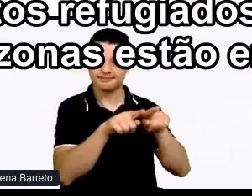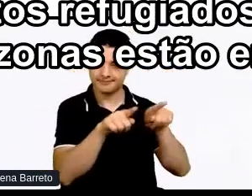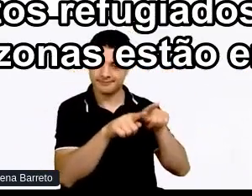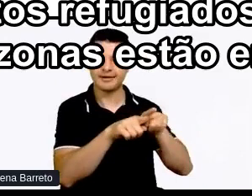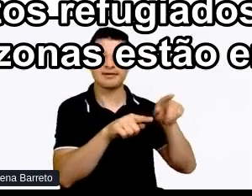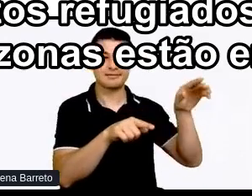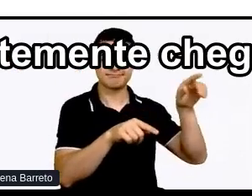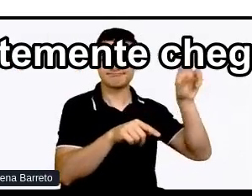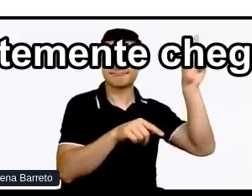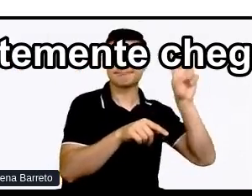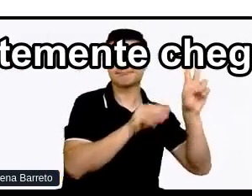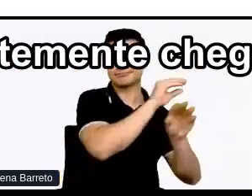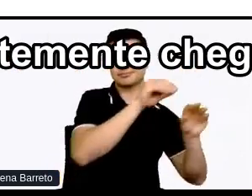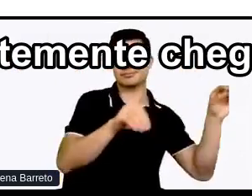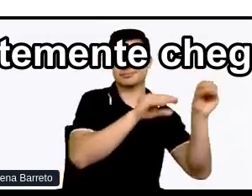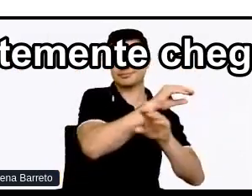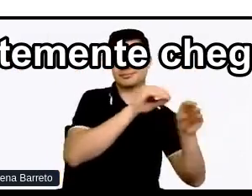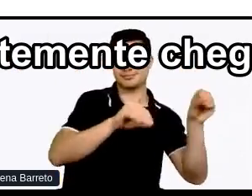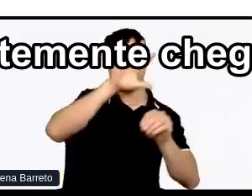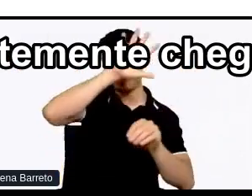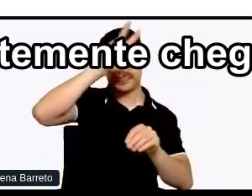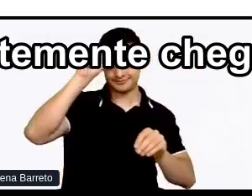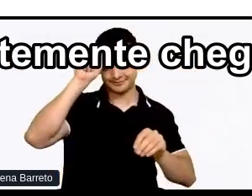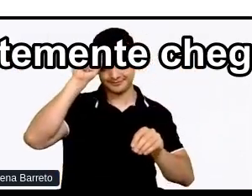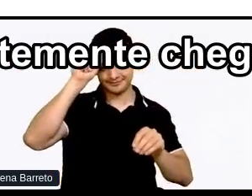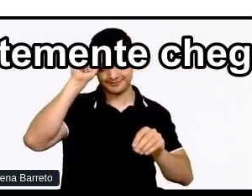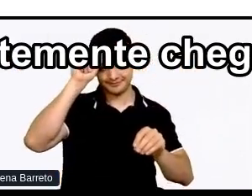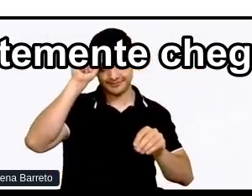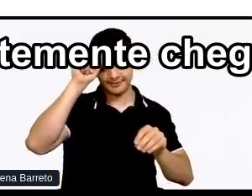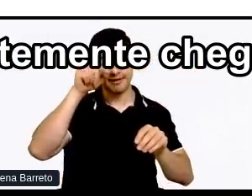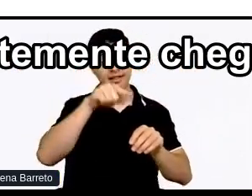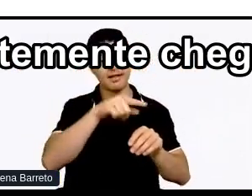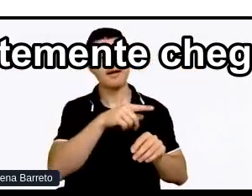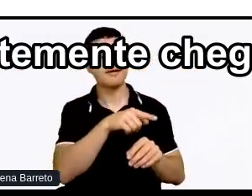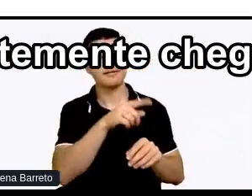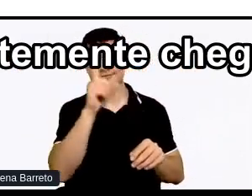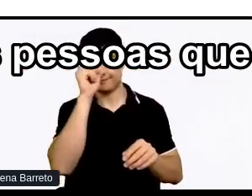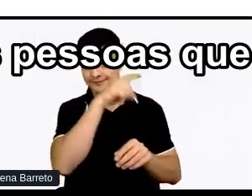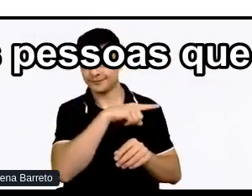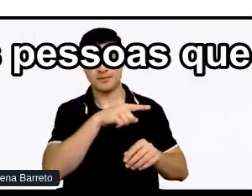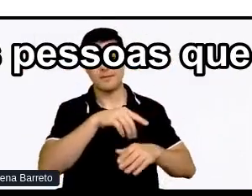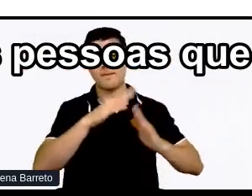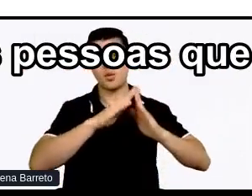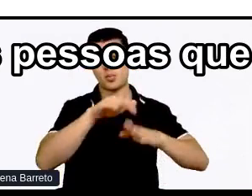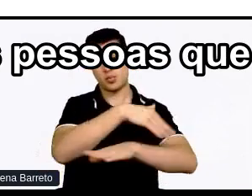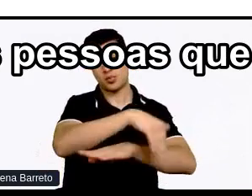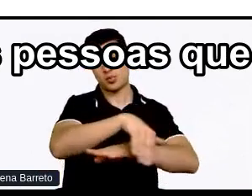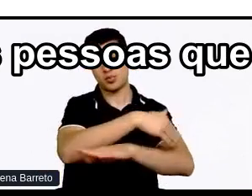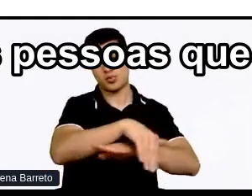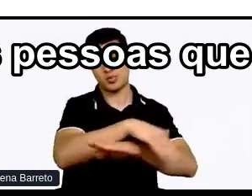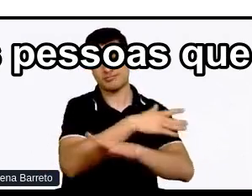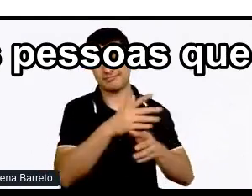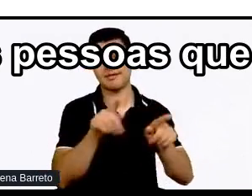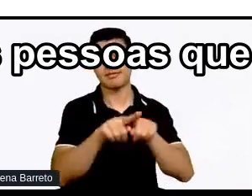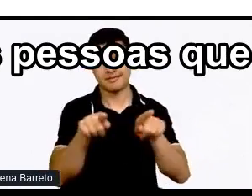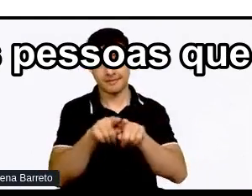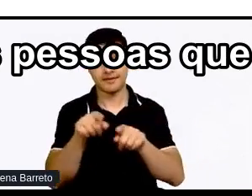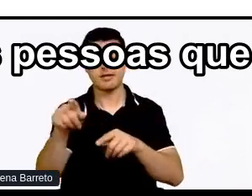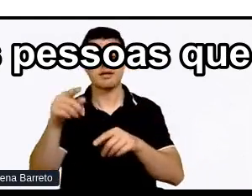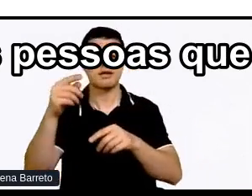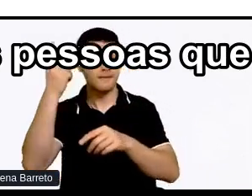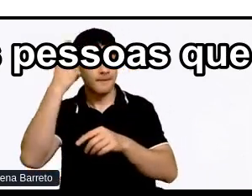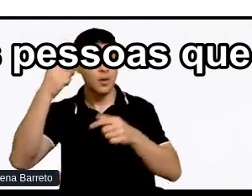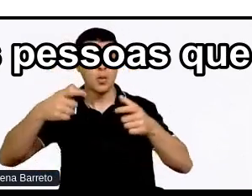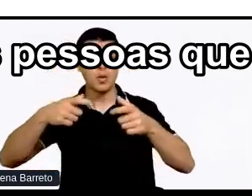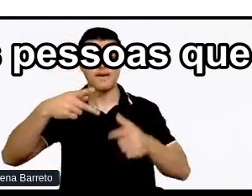de rua. Né, vocês viram recentemente chegando lá na Praia Grande também. Né, então, quantas pessoas que